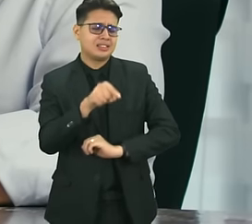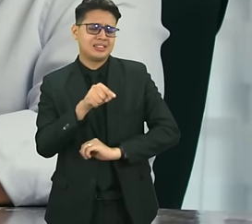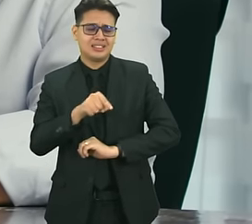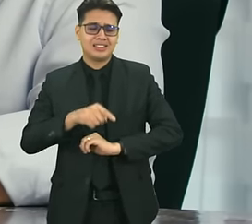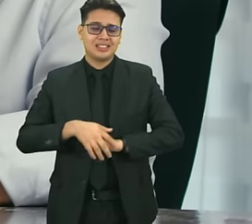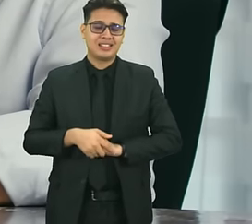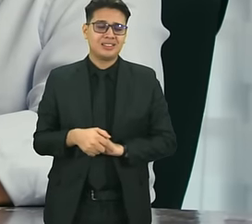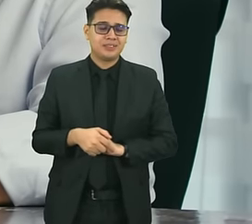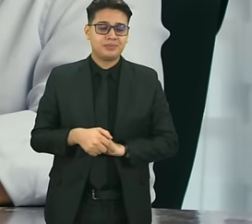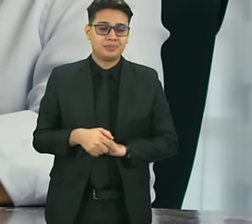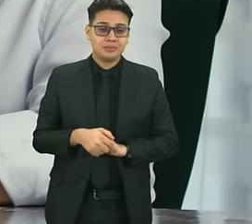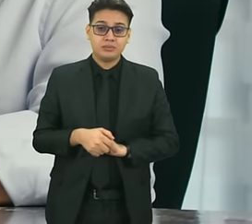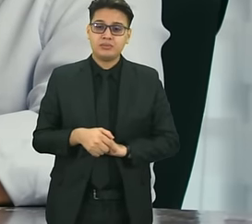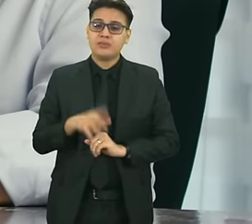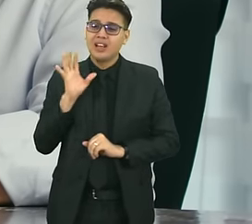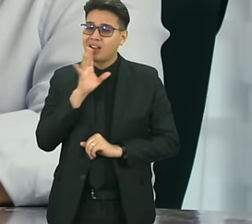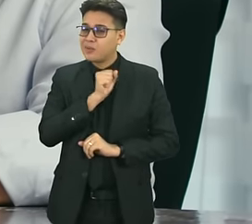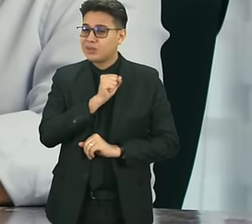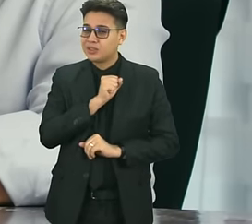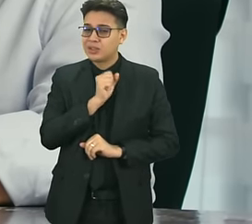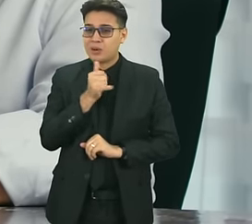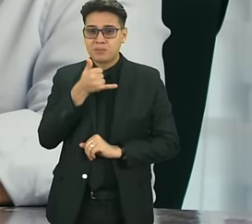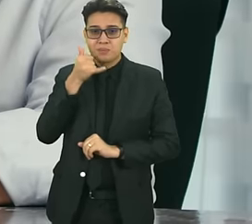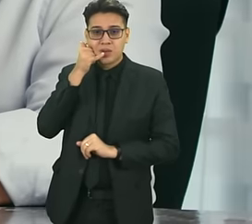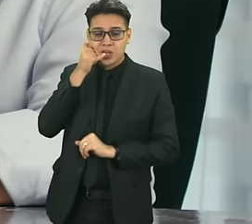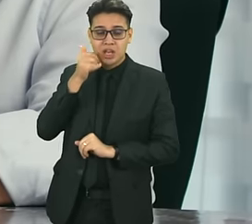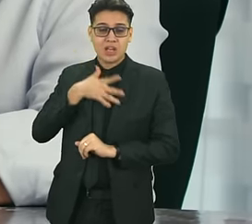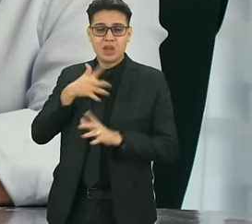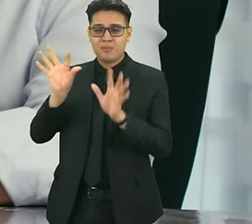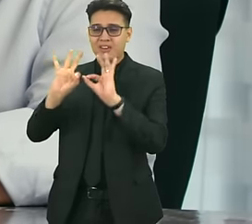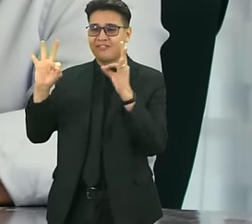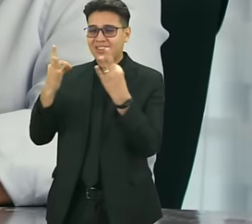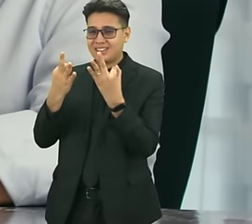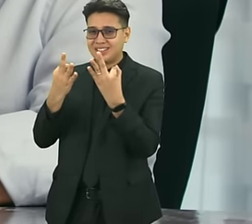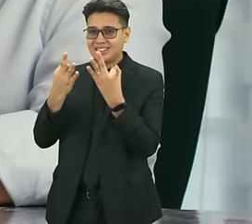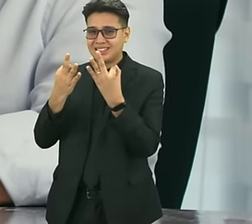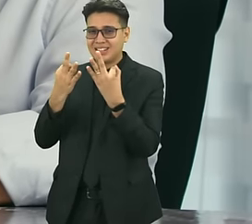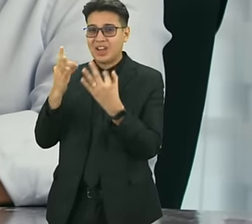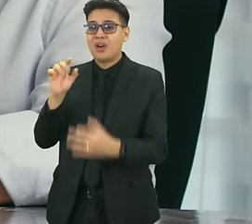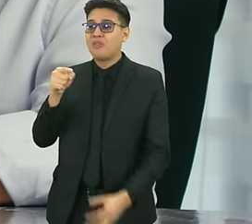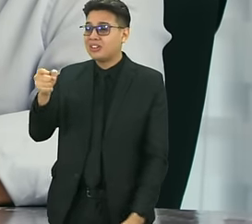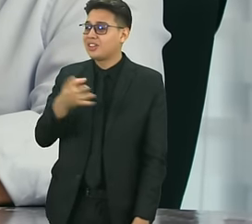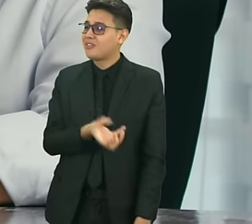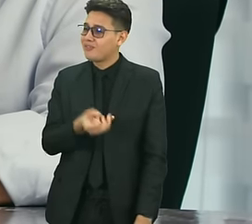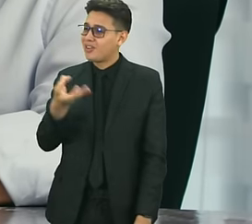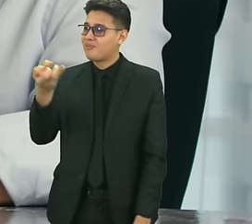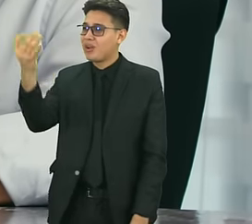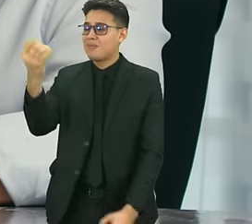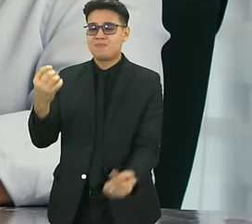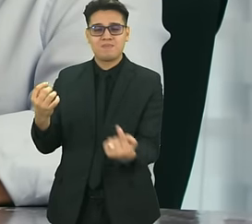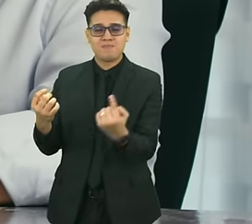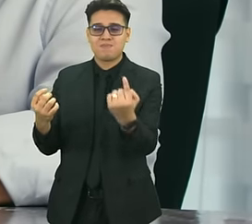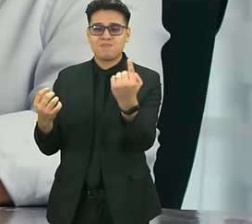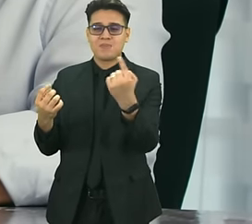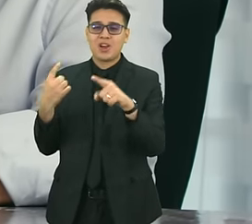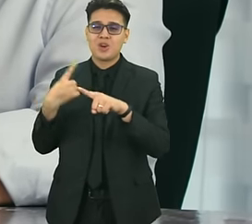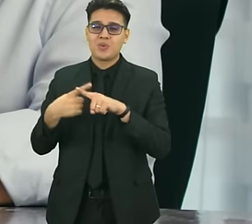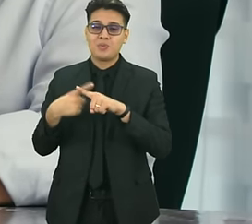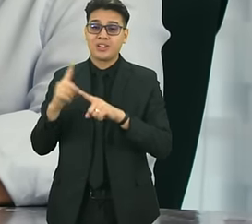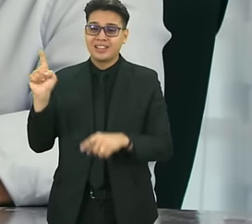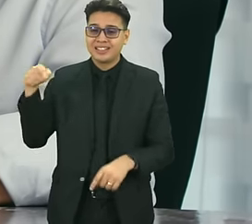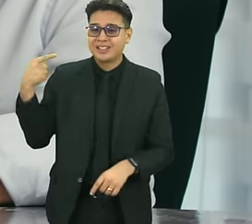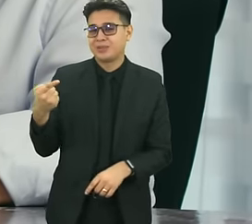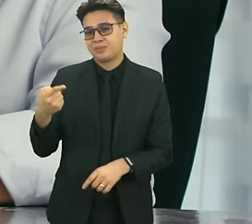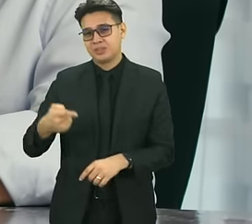Imediatamente eu peguei o telefone, liguei para minha família e falei para eles irem viajando sozinhos, que eu iria na sequência,